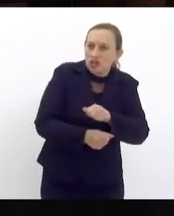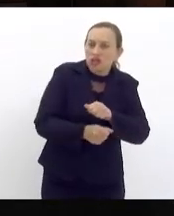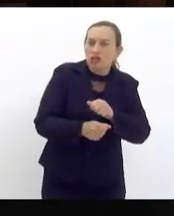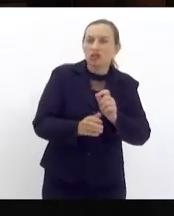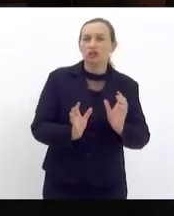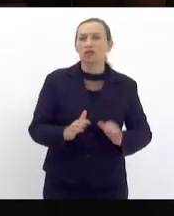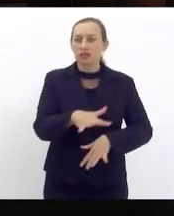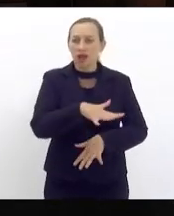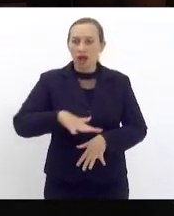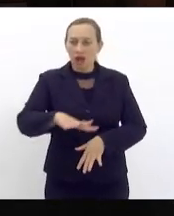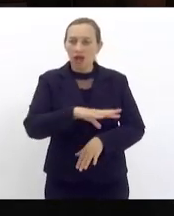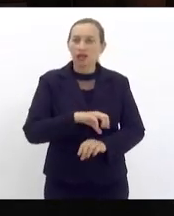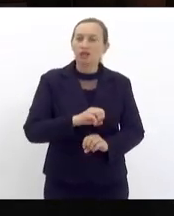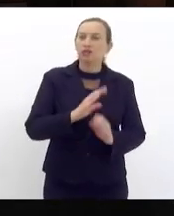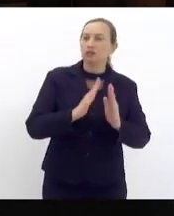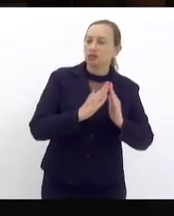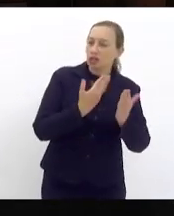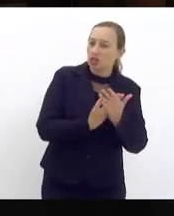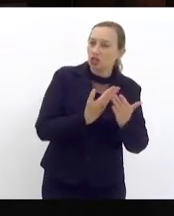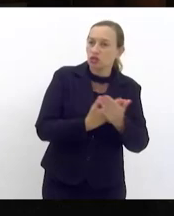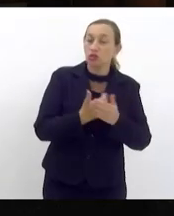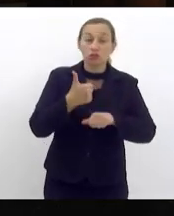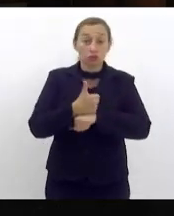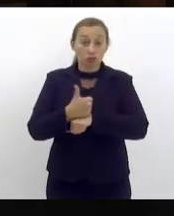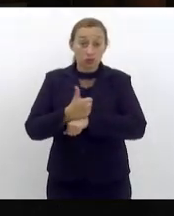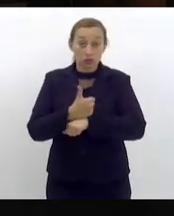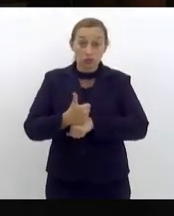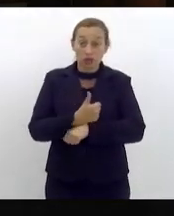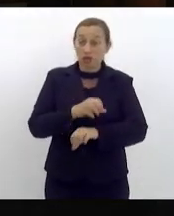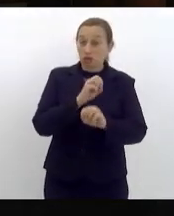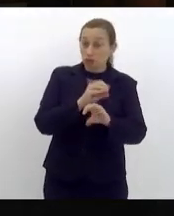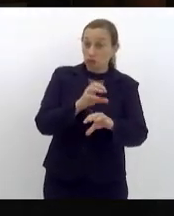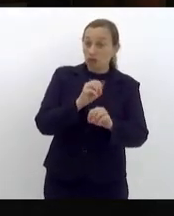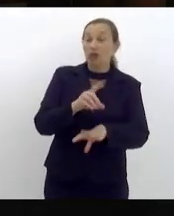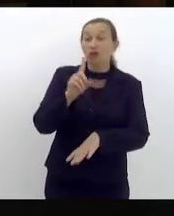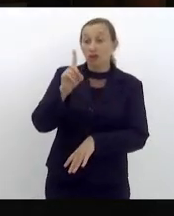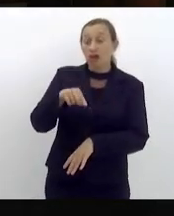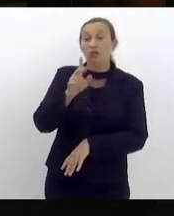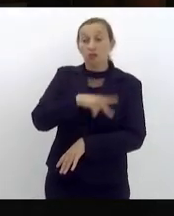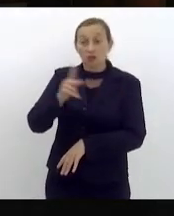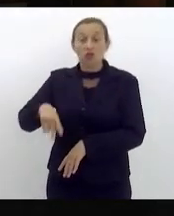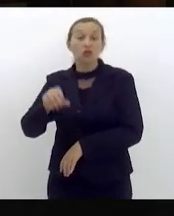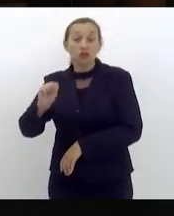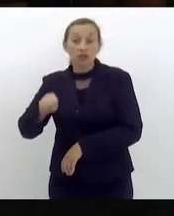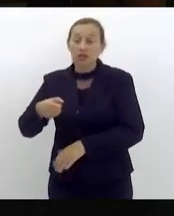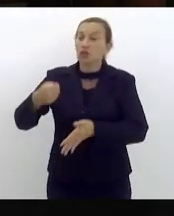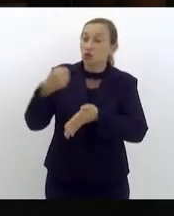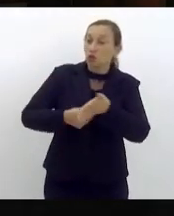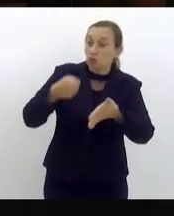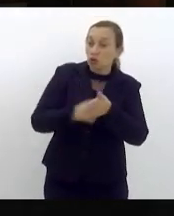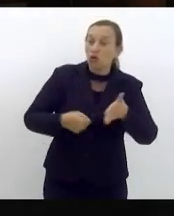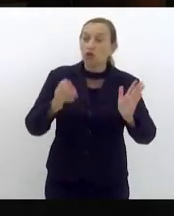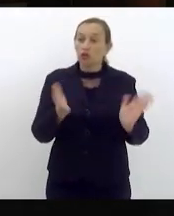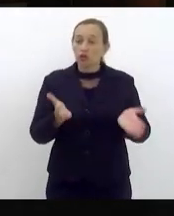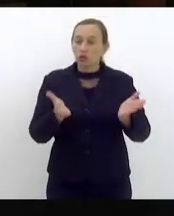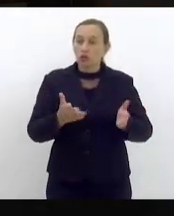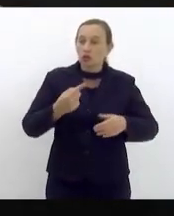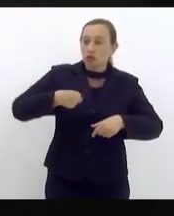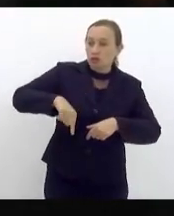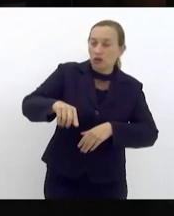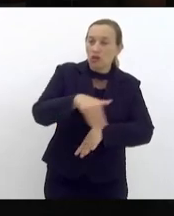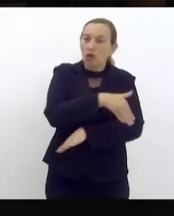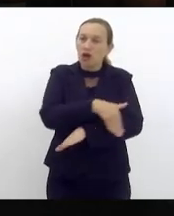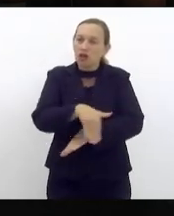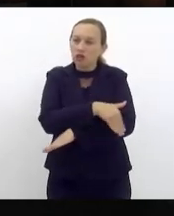escolar investir nos profissionais de educação que são os professores sim que hoje lutam ocupam as ruas